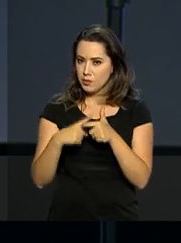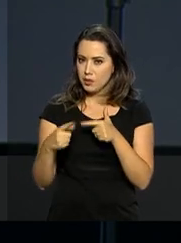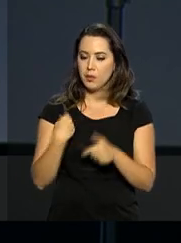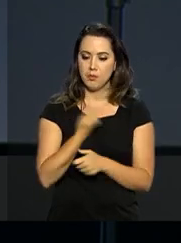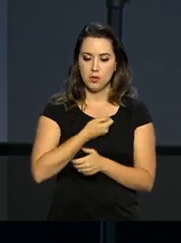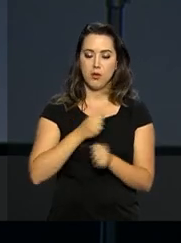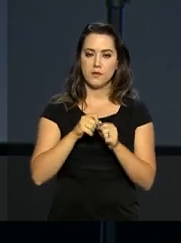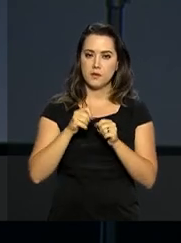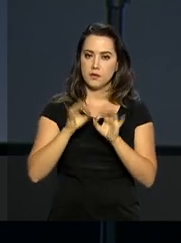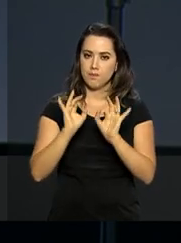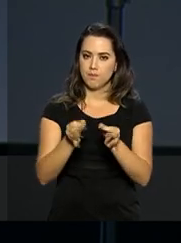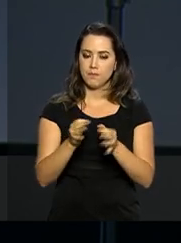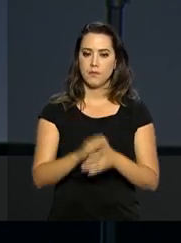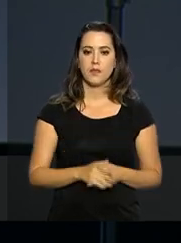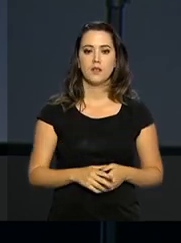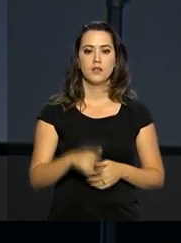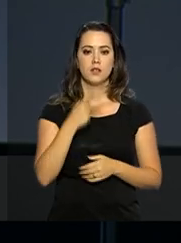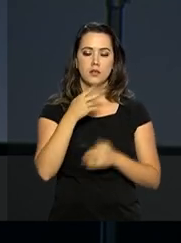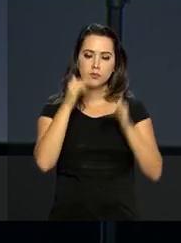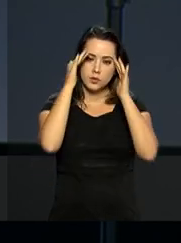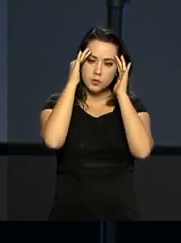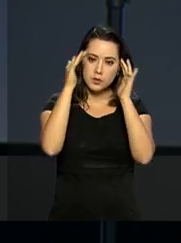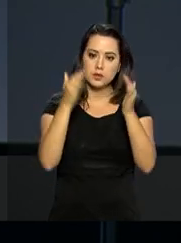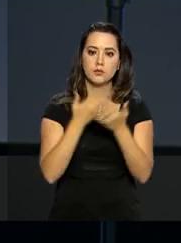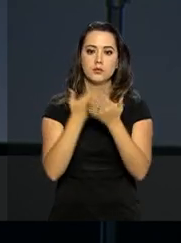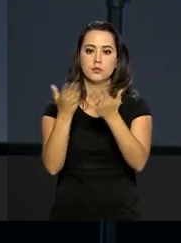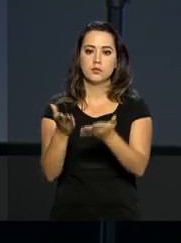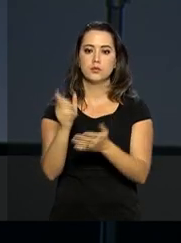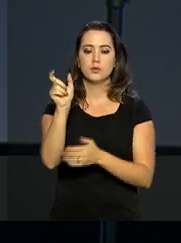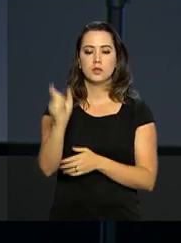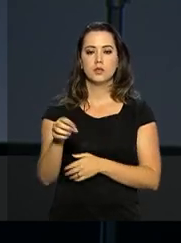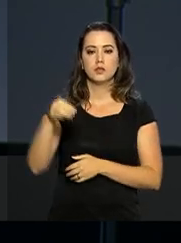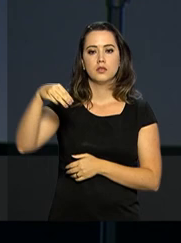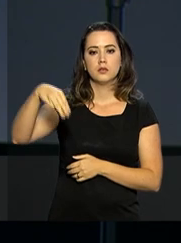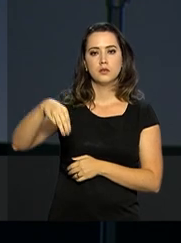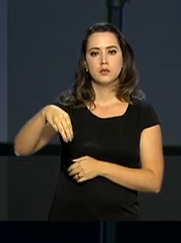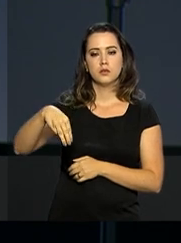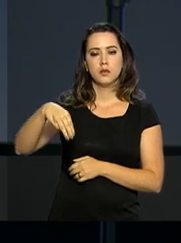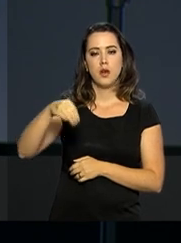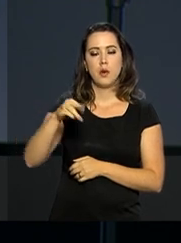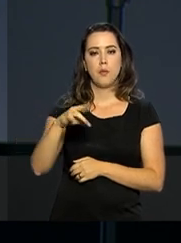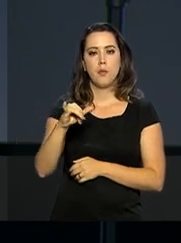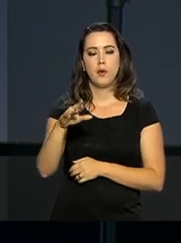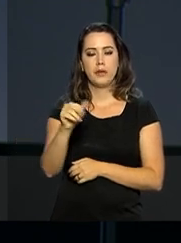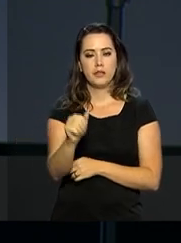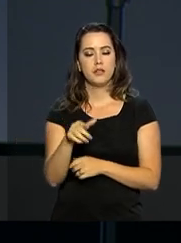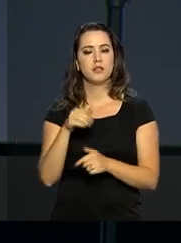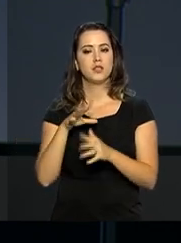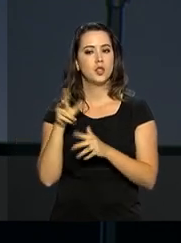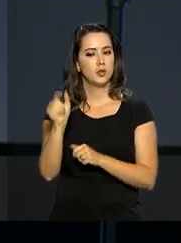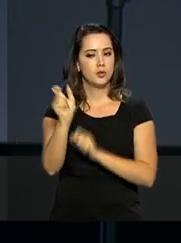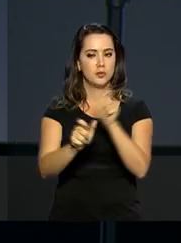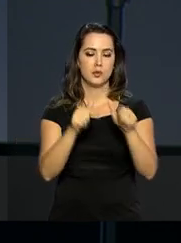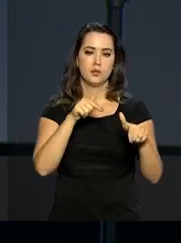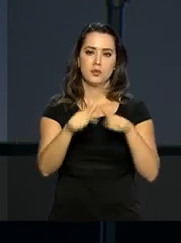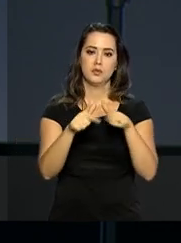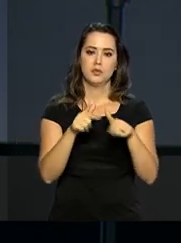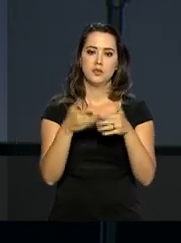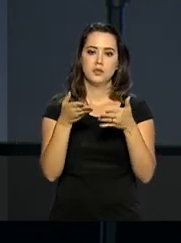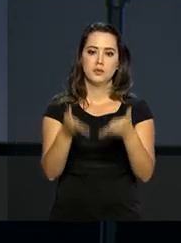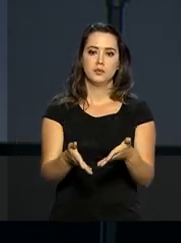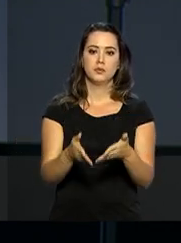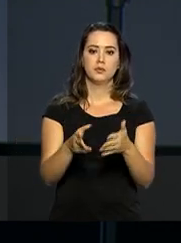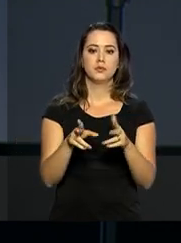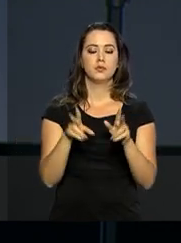nós fizemos. Eu quero fazer essa homenagem, portanto, ao Moreira e a todos os senhores que trabalharam